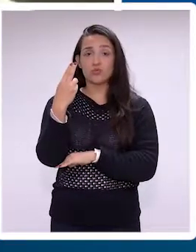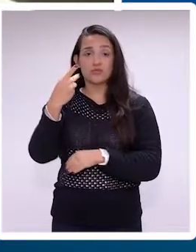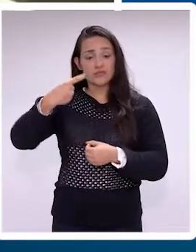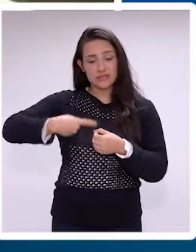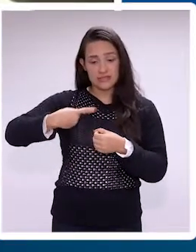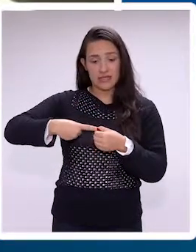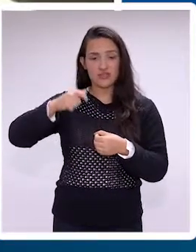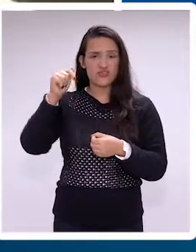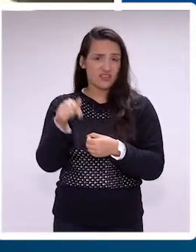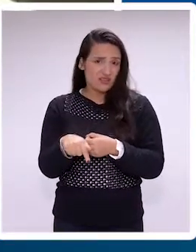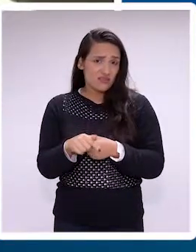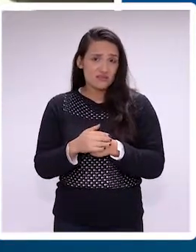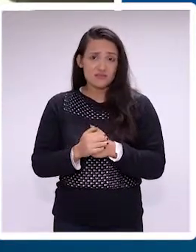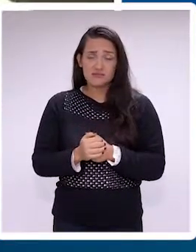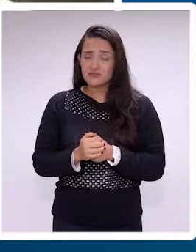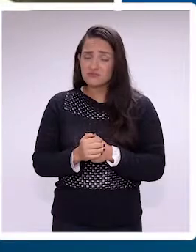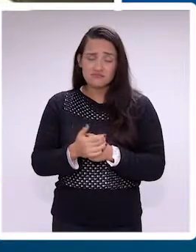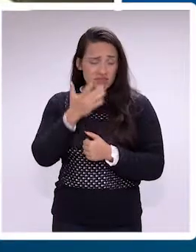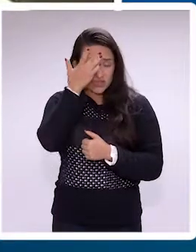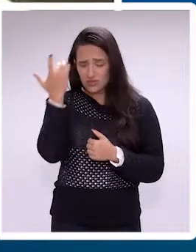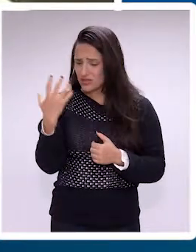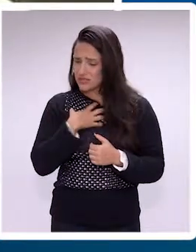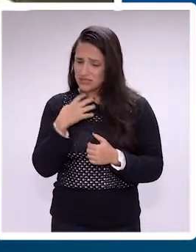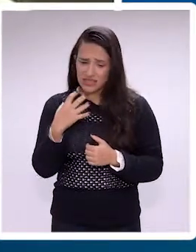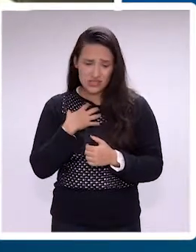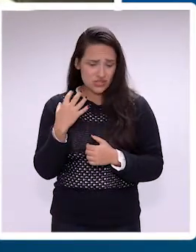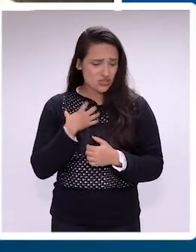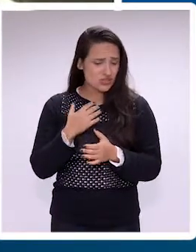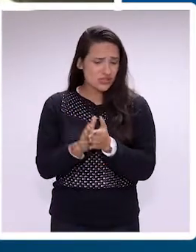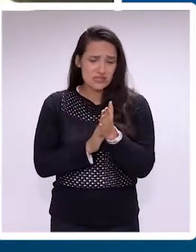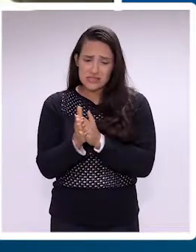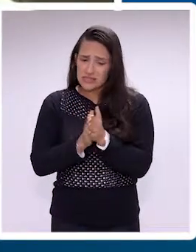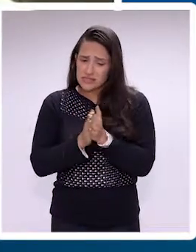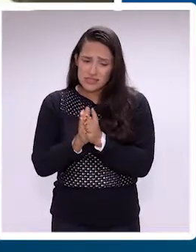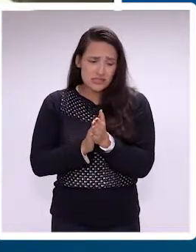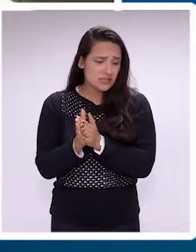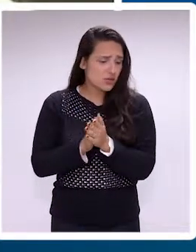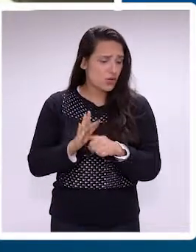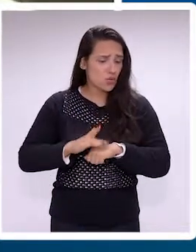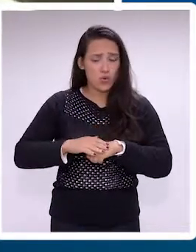cidade, uma pessoa que não esteja sofrendo ou expressando esta